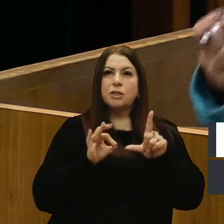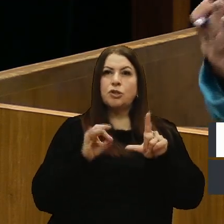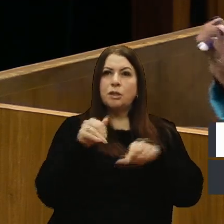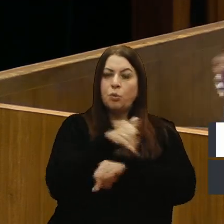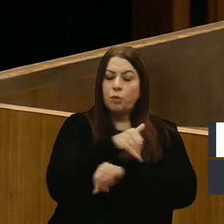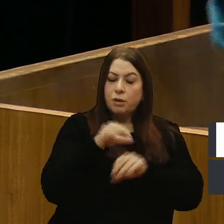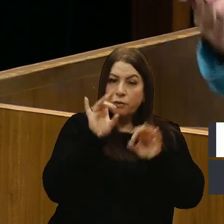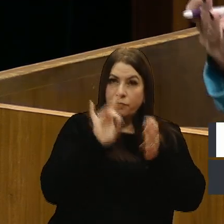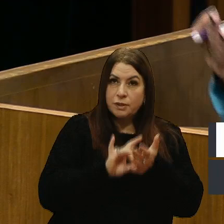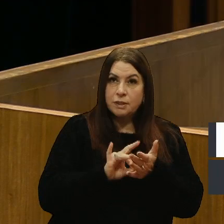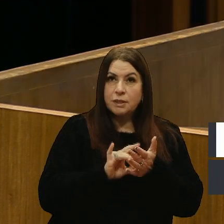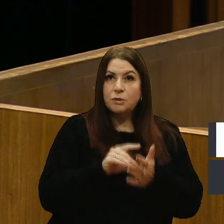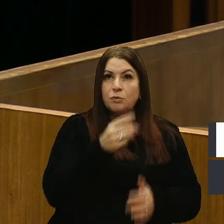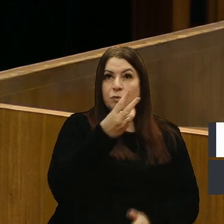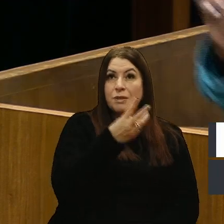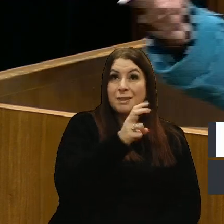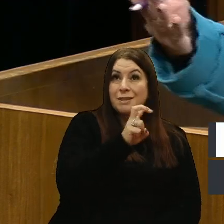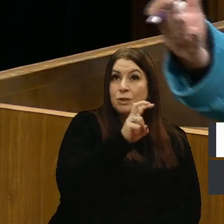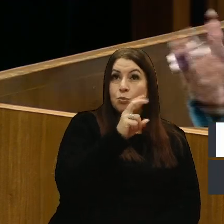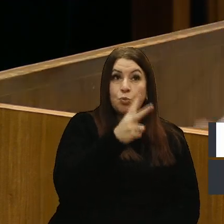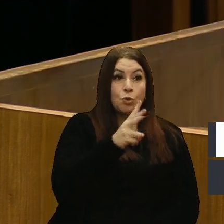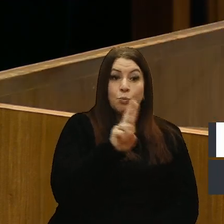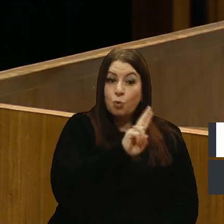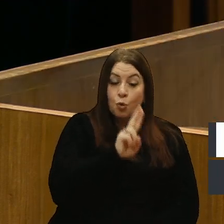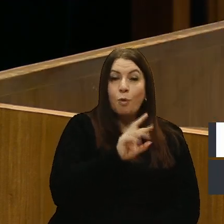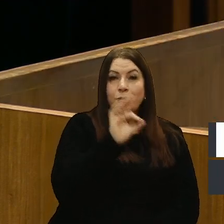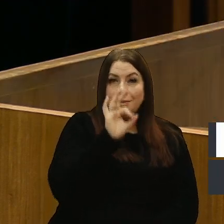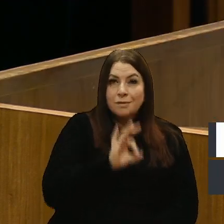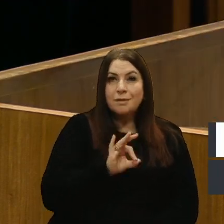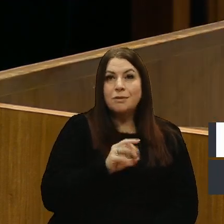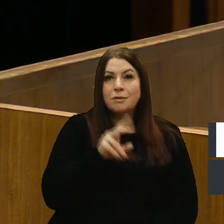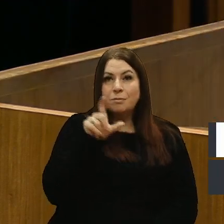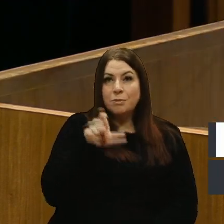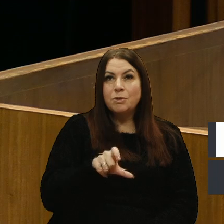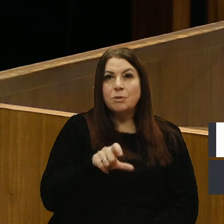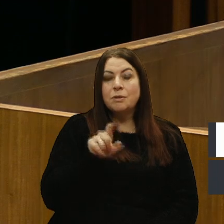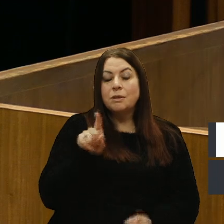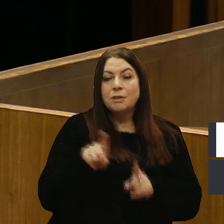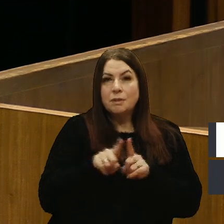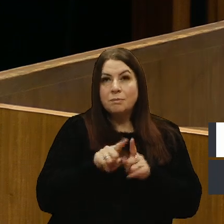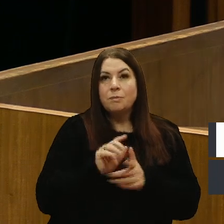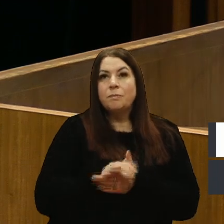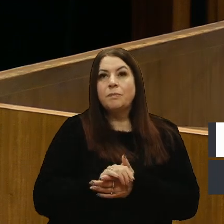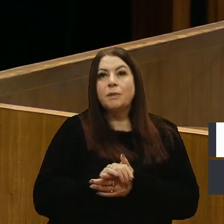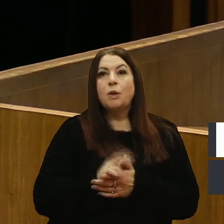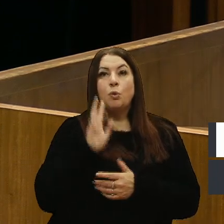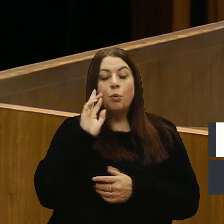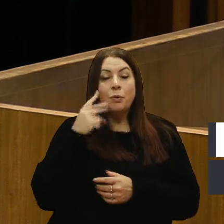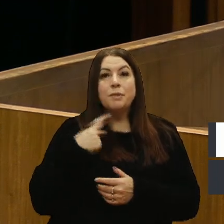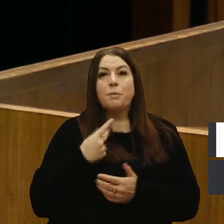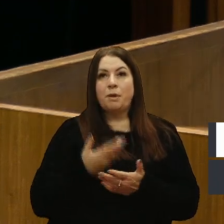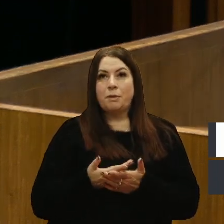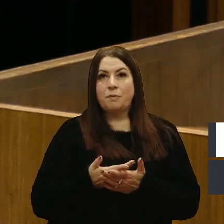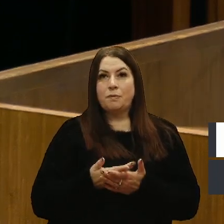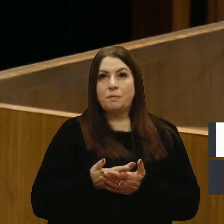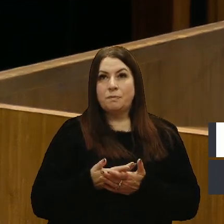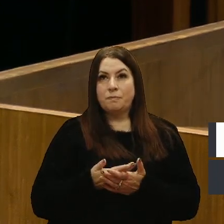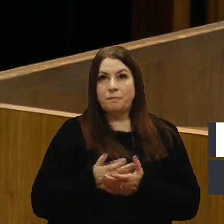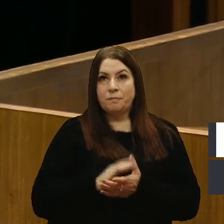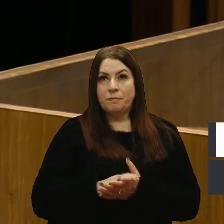endereço oficial que não seja o 352, mas o nome de alguém nessa estrada, é também o reconhecimento a